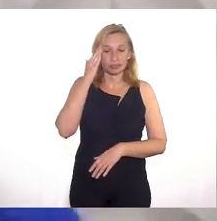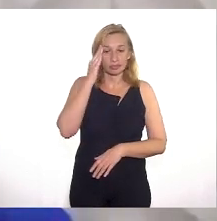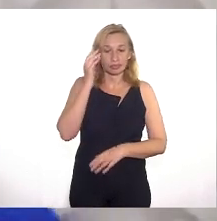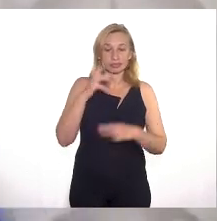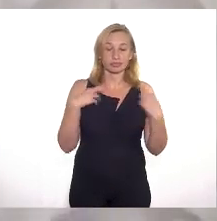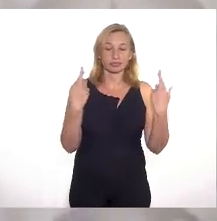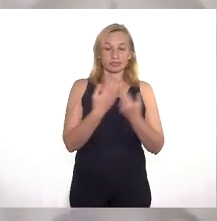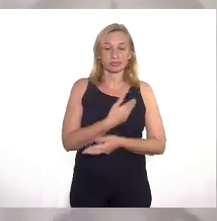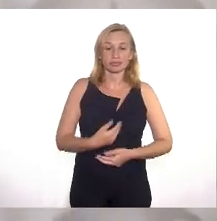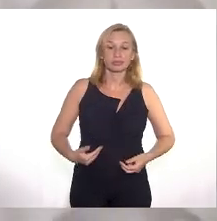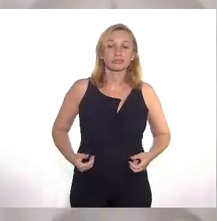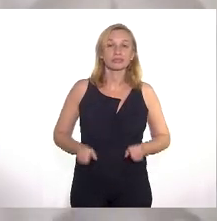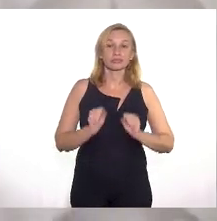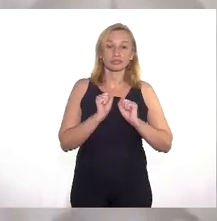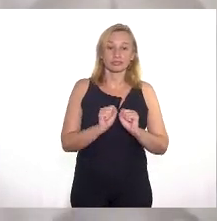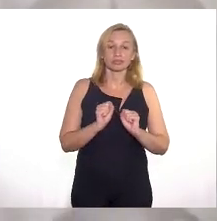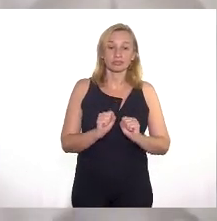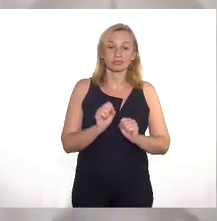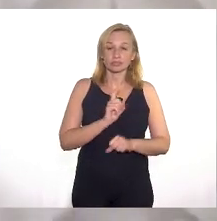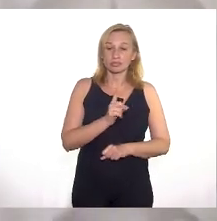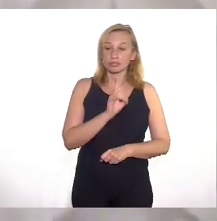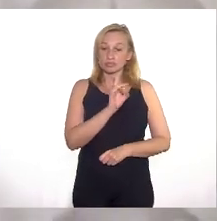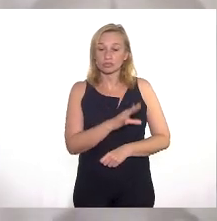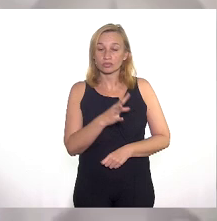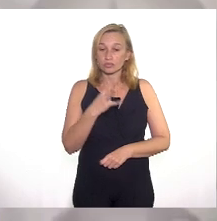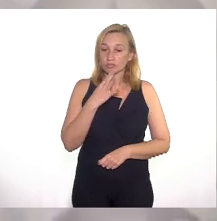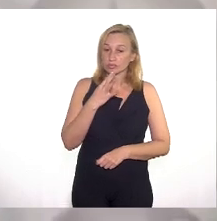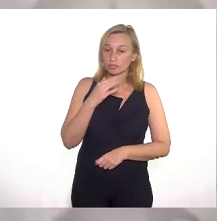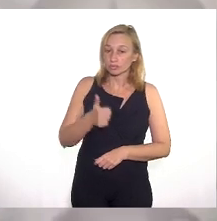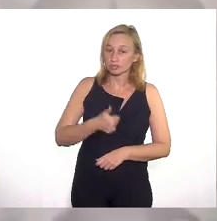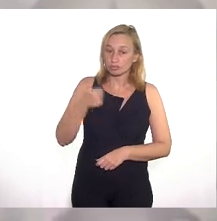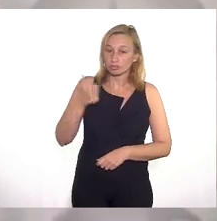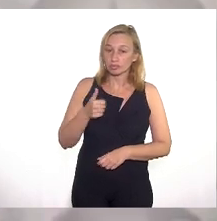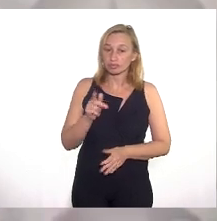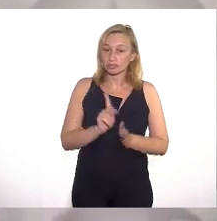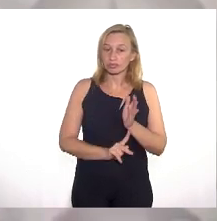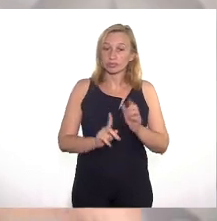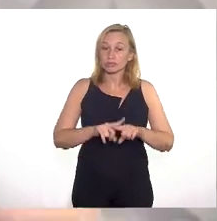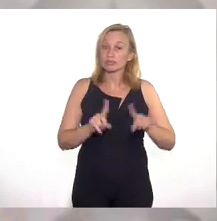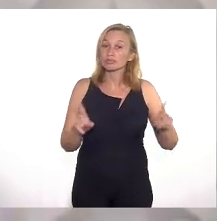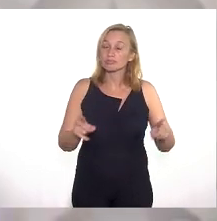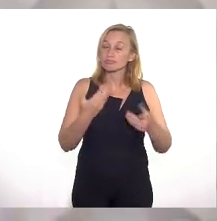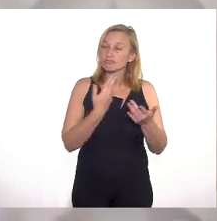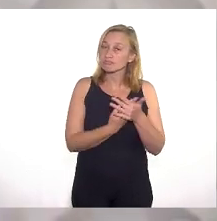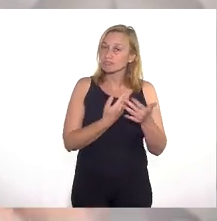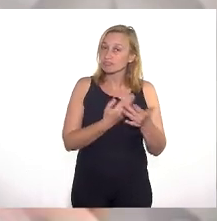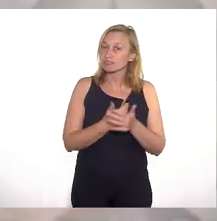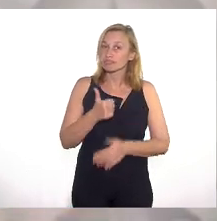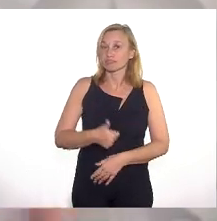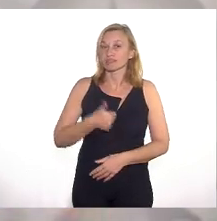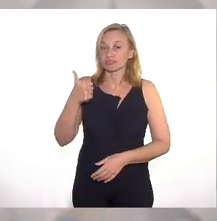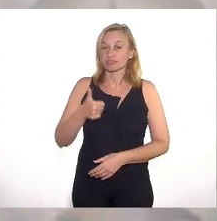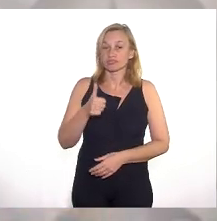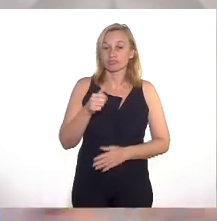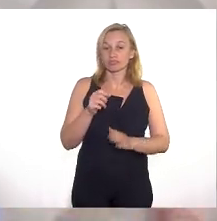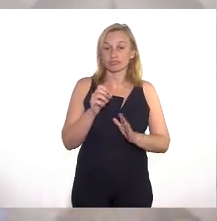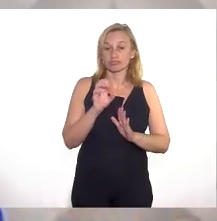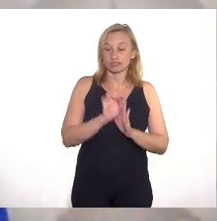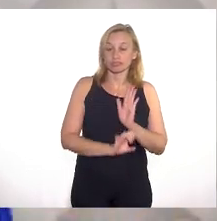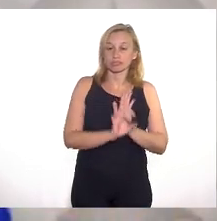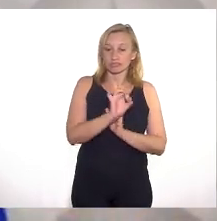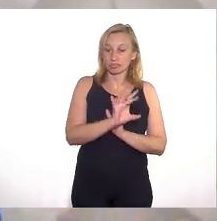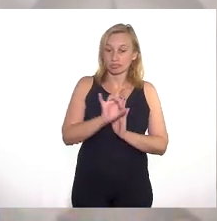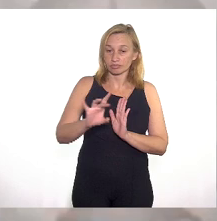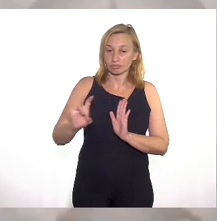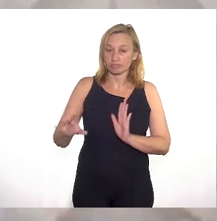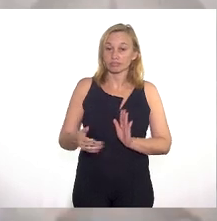audiência para que a gente possa não só conhecer melhor o projeto, mas estudar melhor cada emenda. Eu ouso